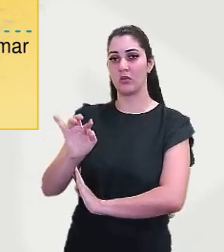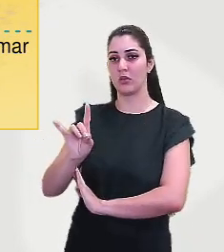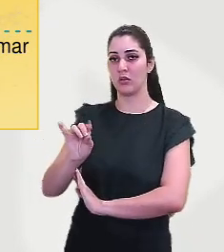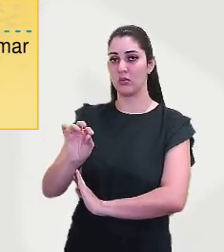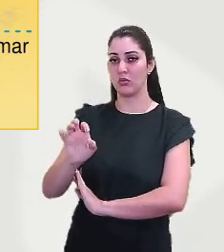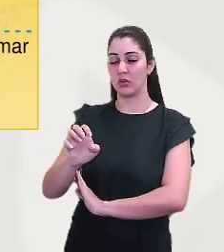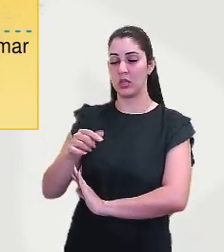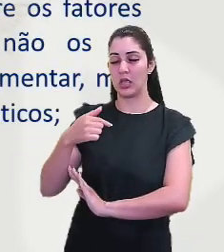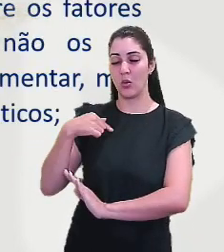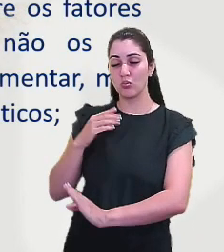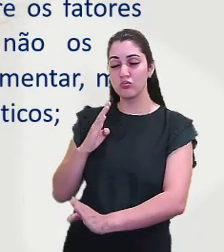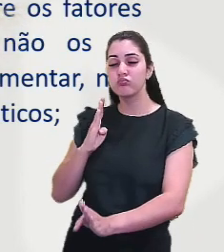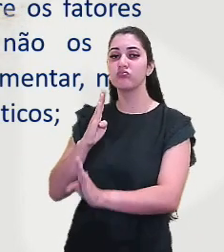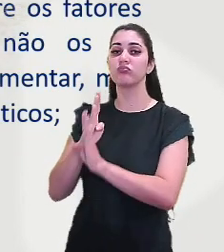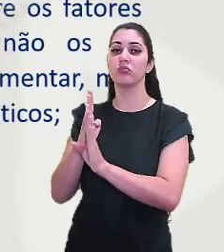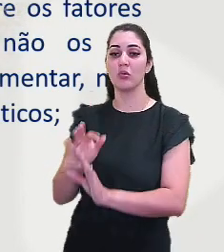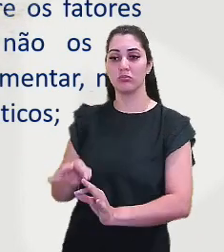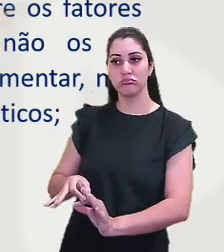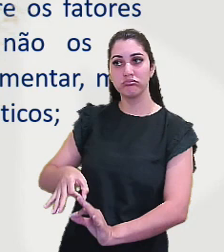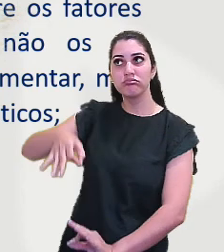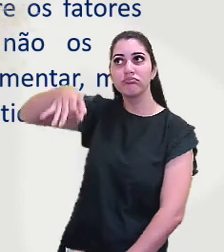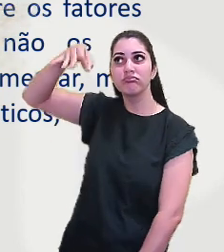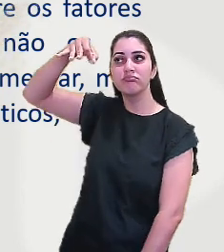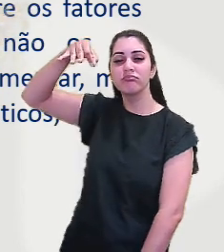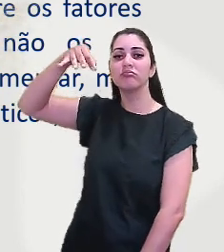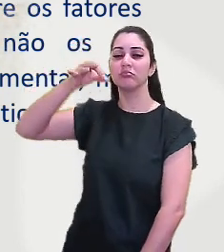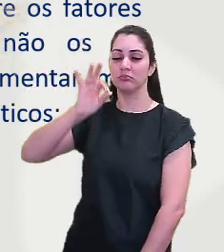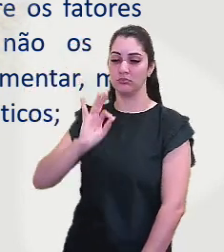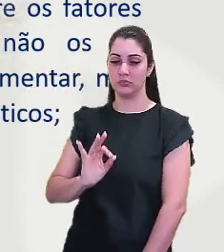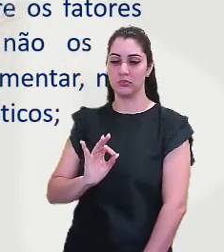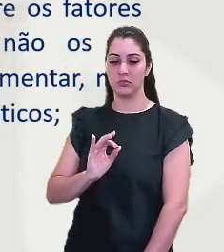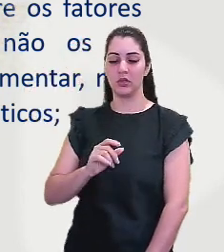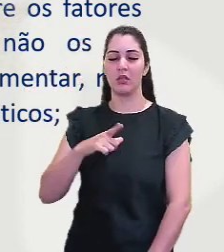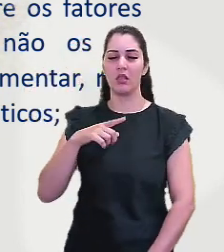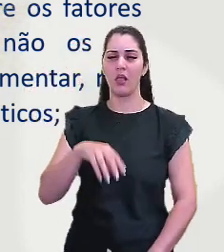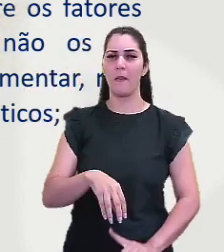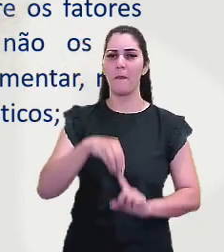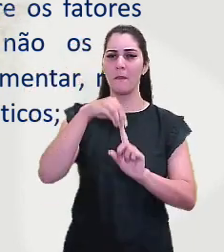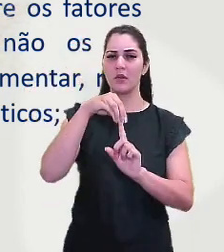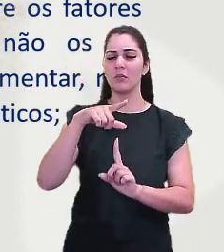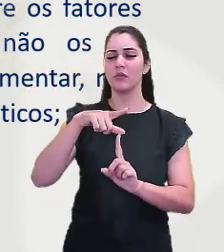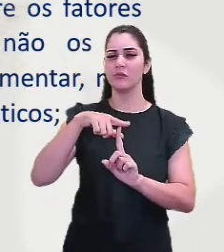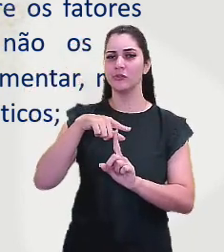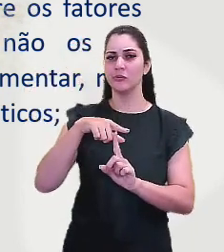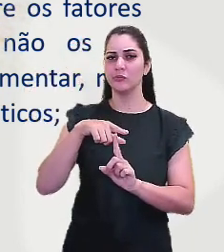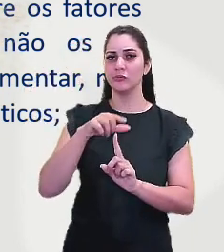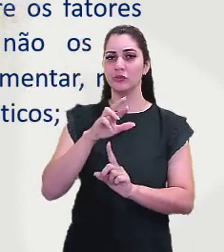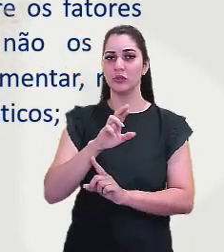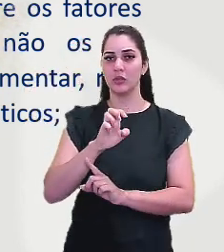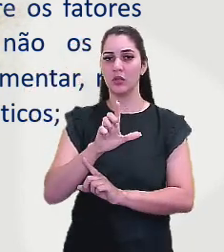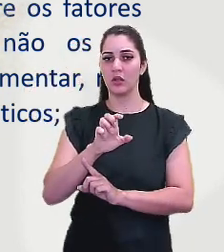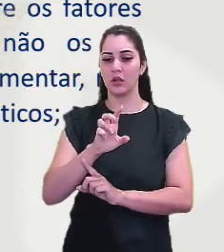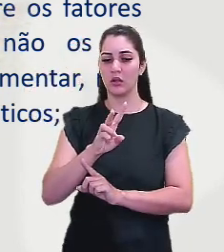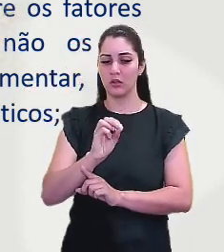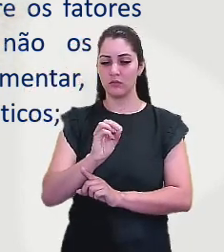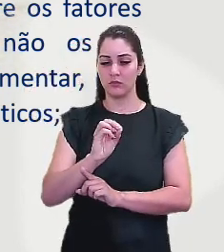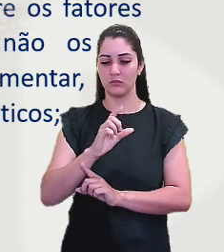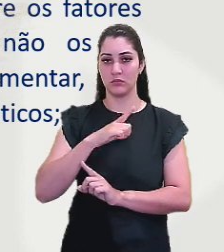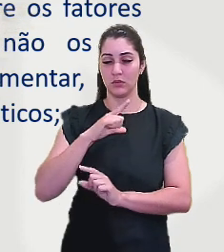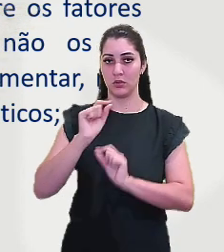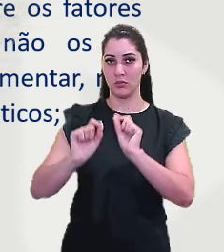encontro, certo? Então, principais formas de relevo. Vamos começar com as montanhas.